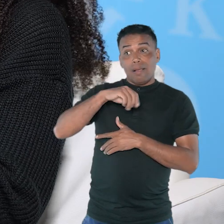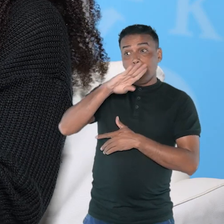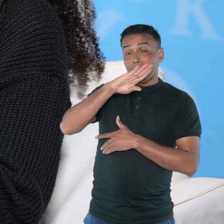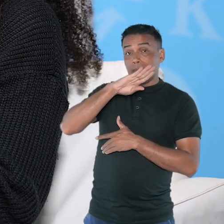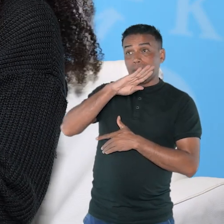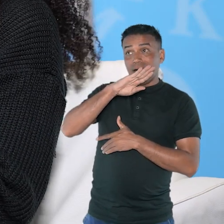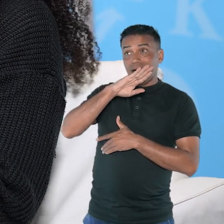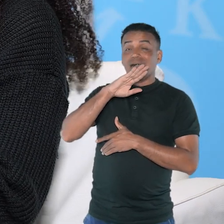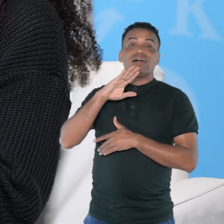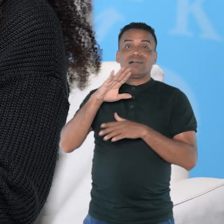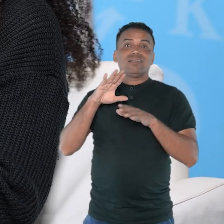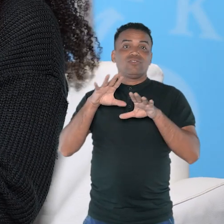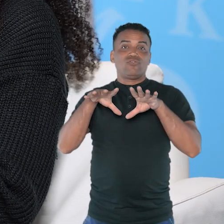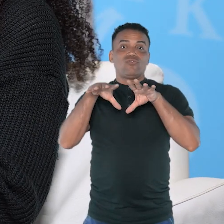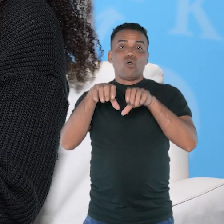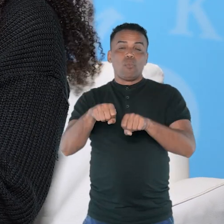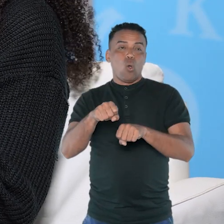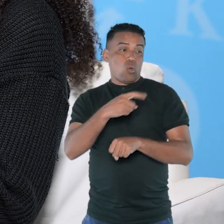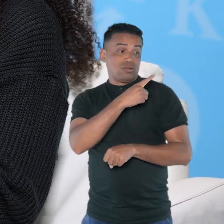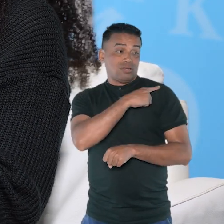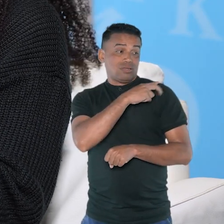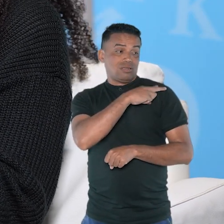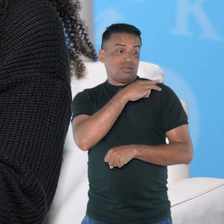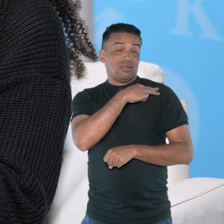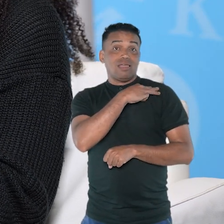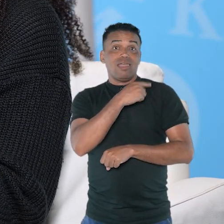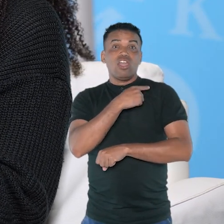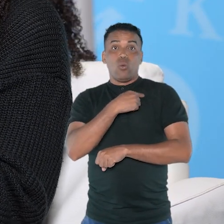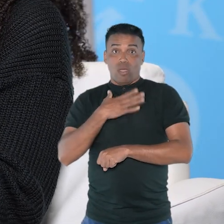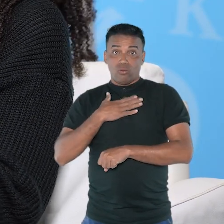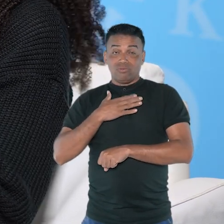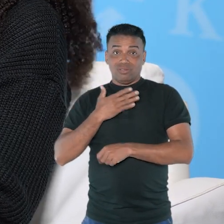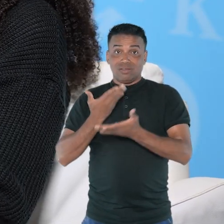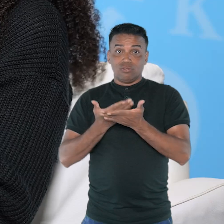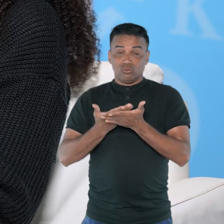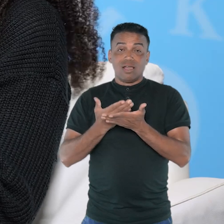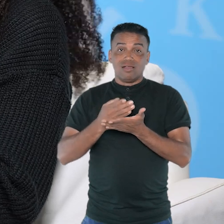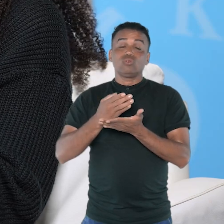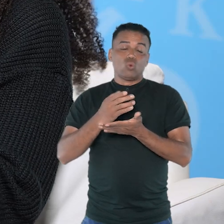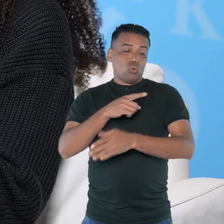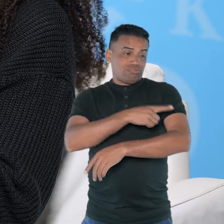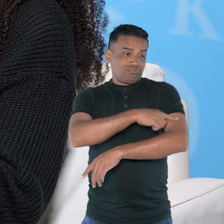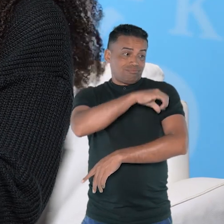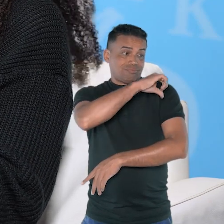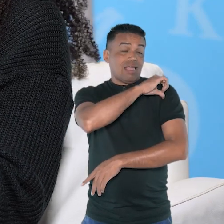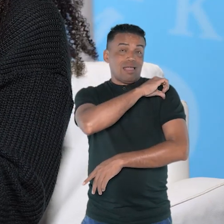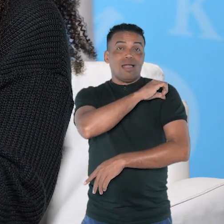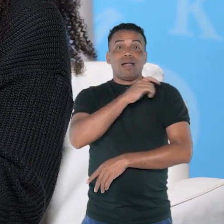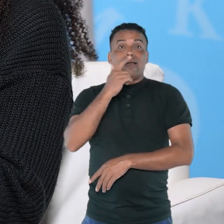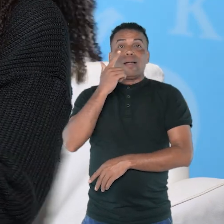mãe concluiu o ensino médio, eu estava, acho que no ensino fundamental, ela fez EJA à noite, então eu lembro da minha mãe terminando o EJA. Uma